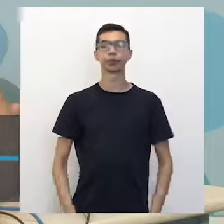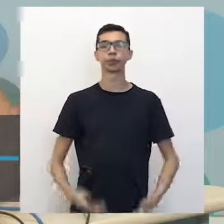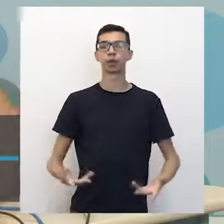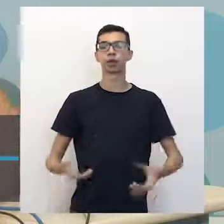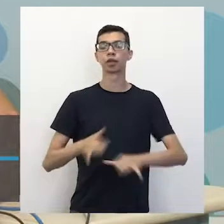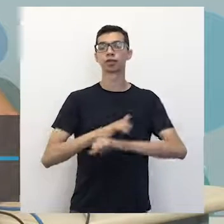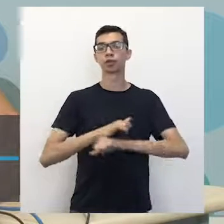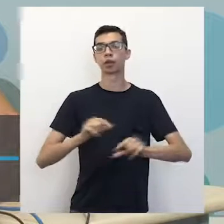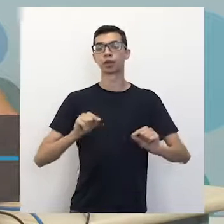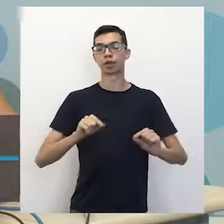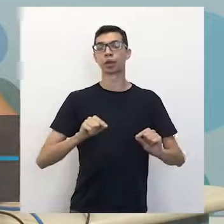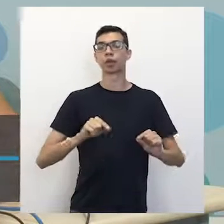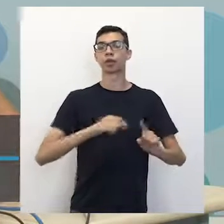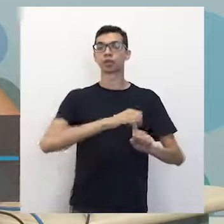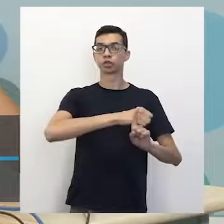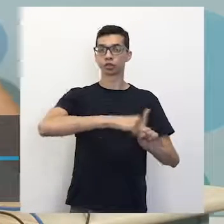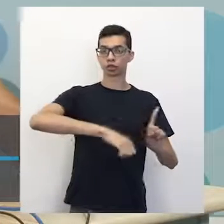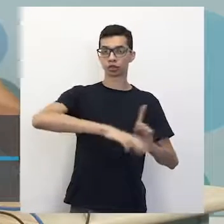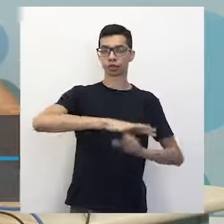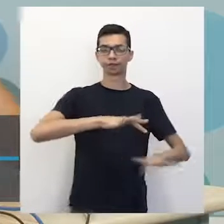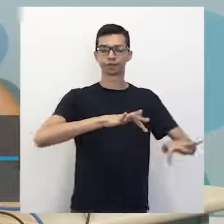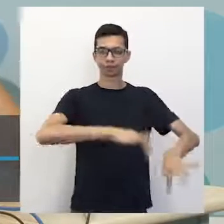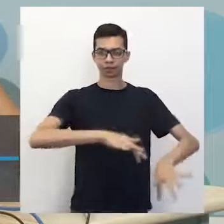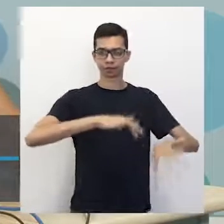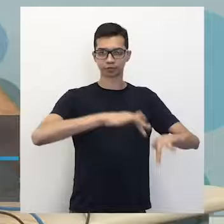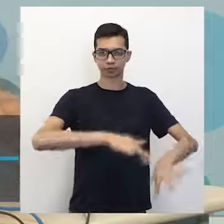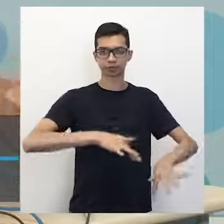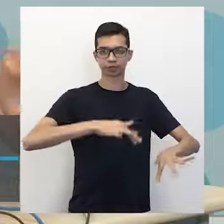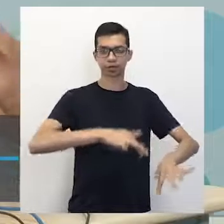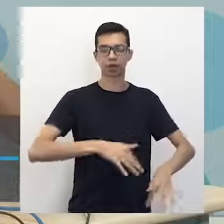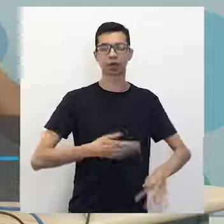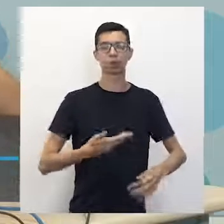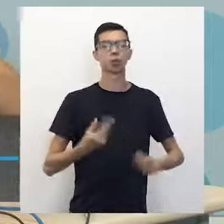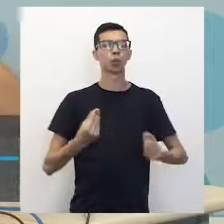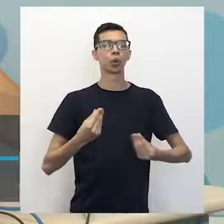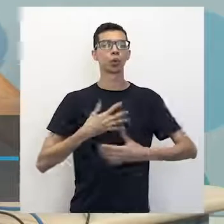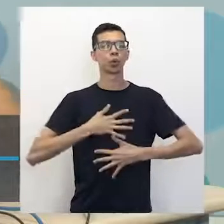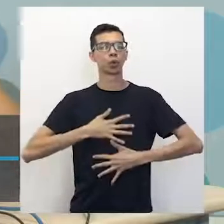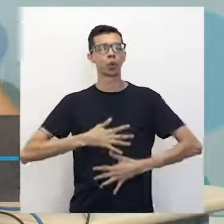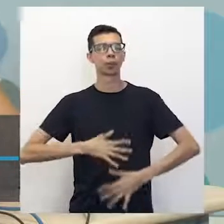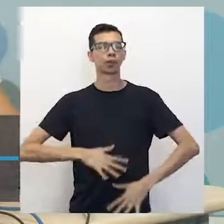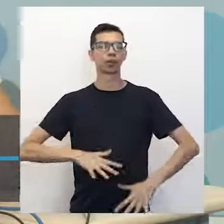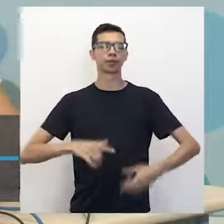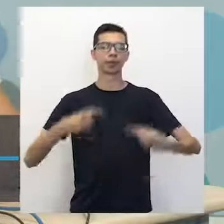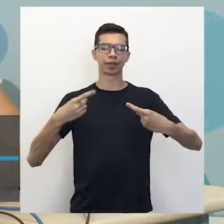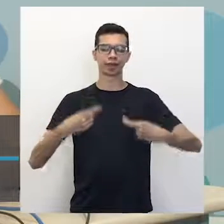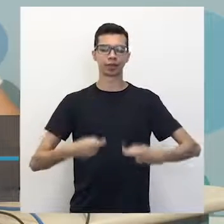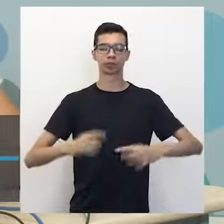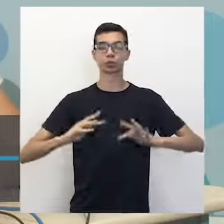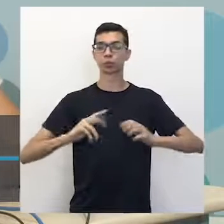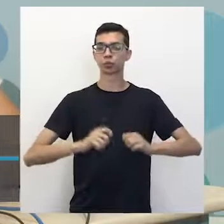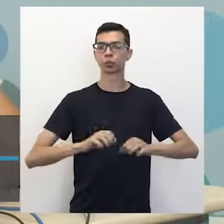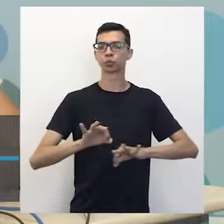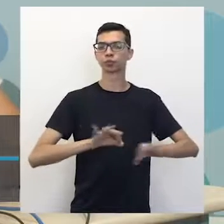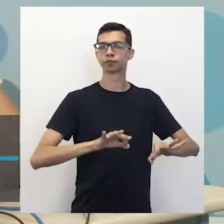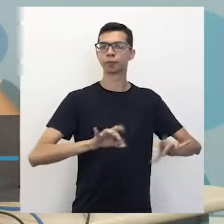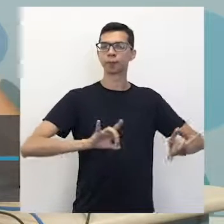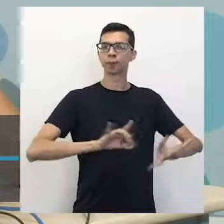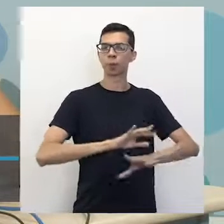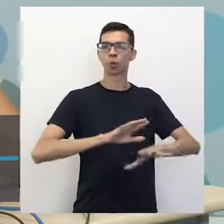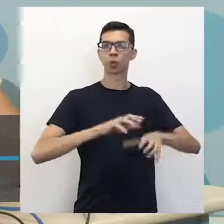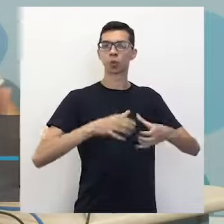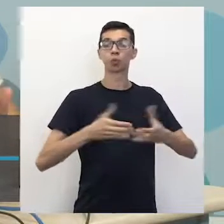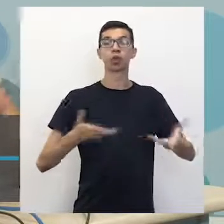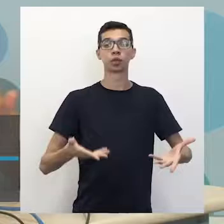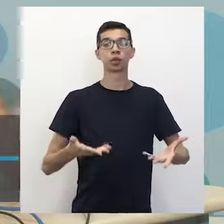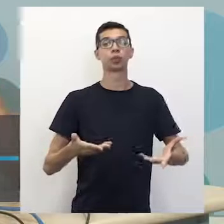dessa sociedade feudal, né, essa sossegada nas guerras, né, todo mundo já estabelecido, o que acaba